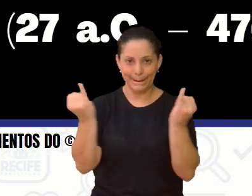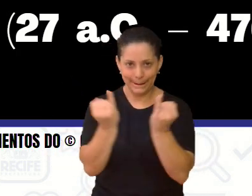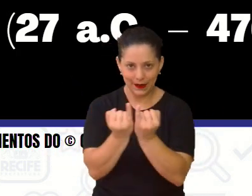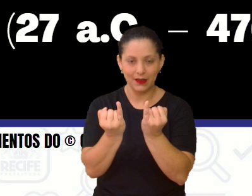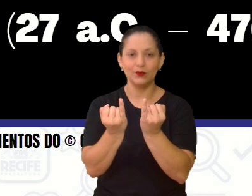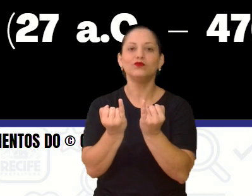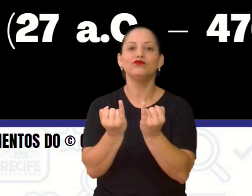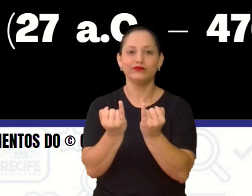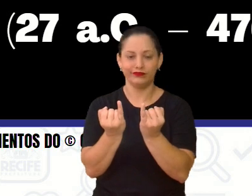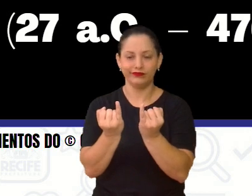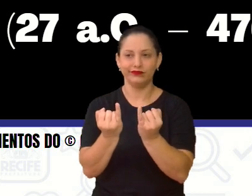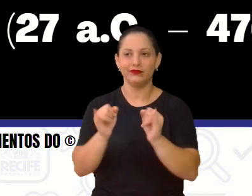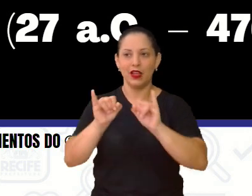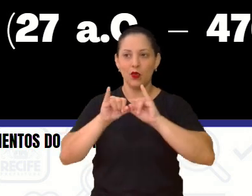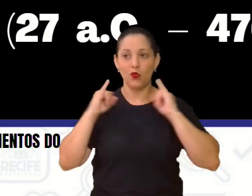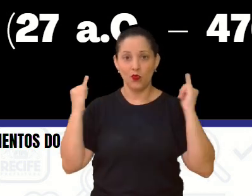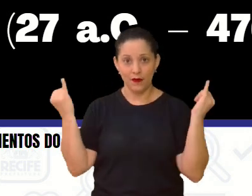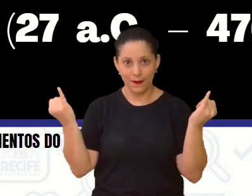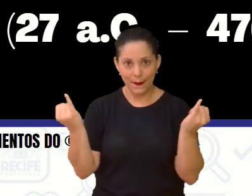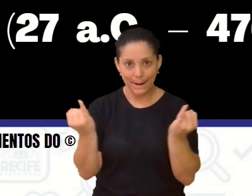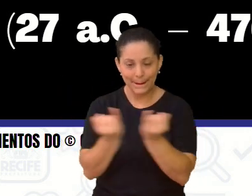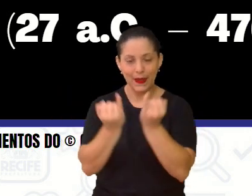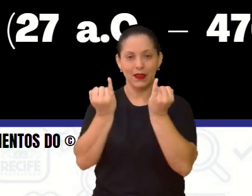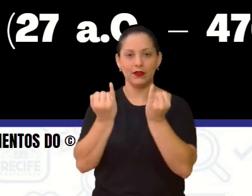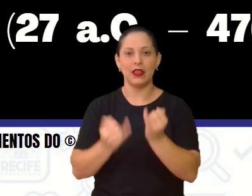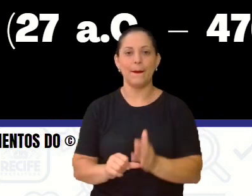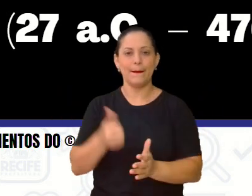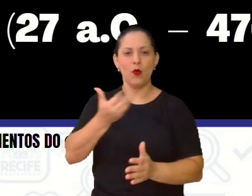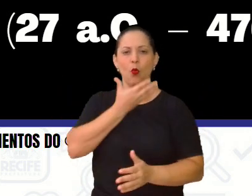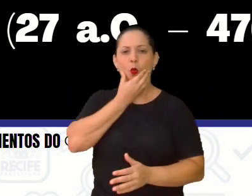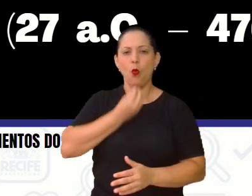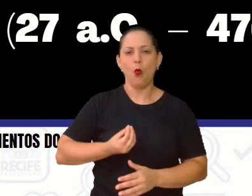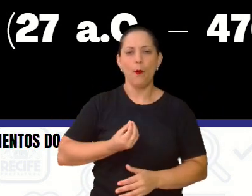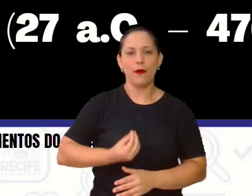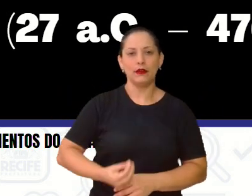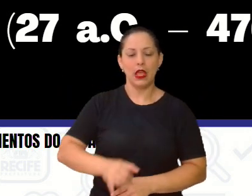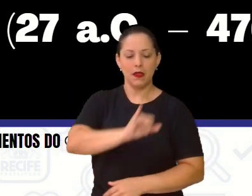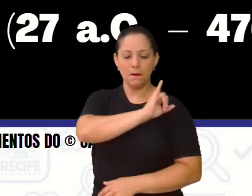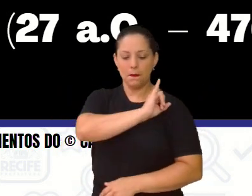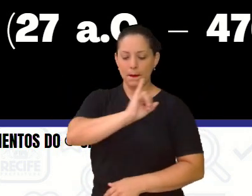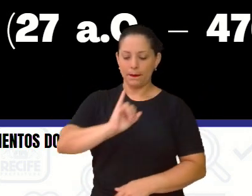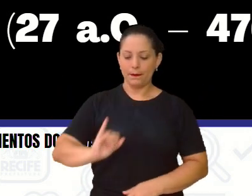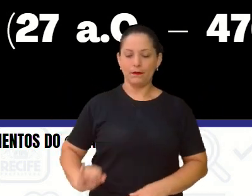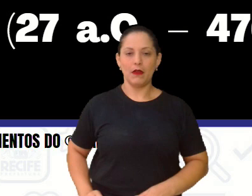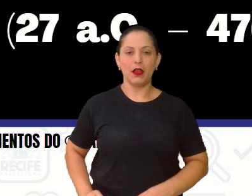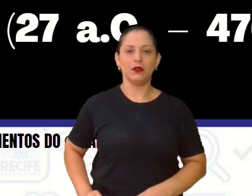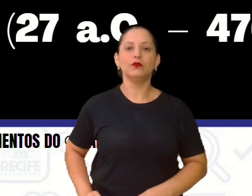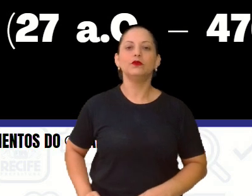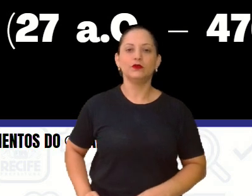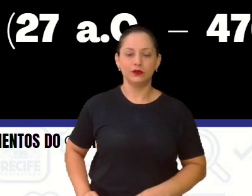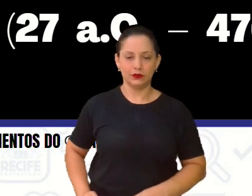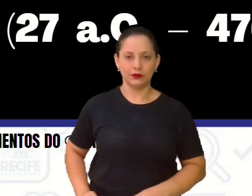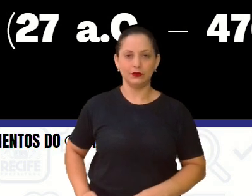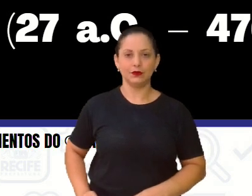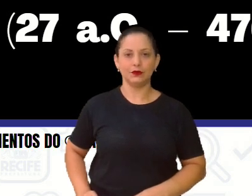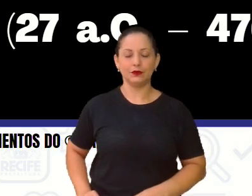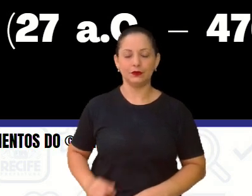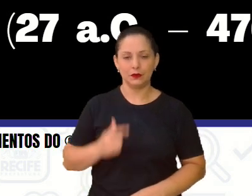ao poder do primeiro imperador, que foi o Cláudio, o